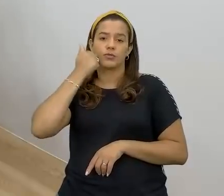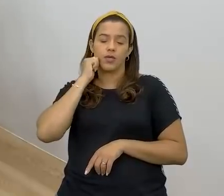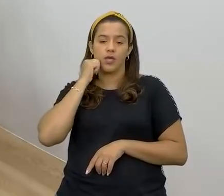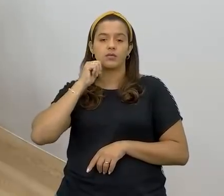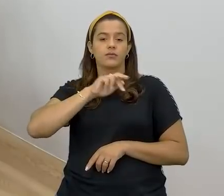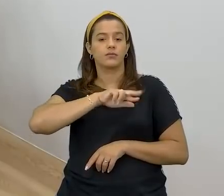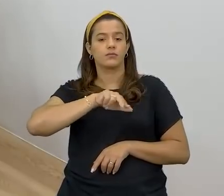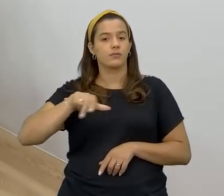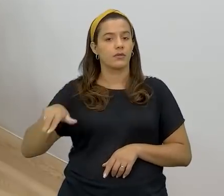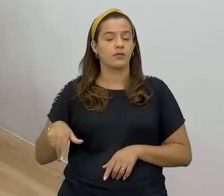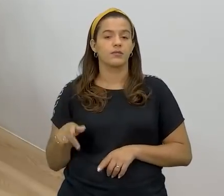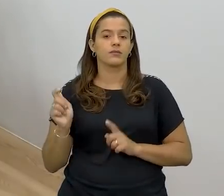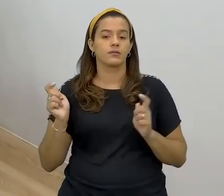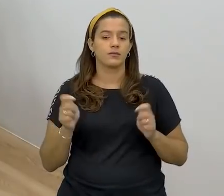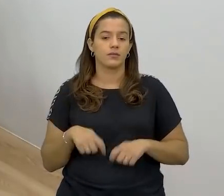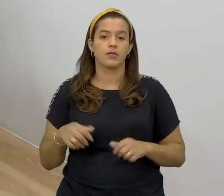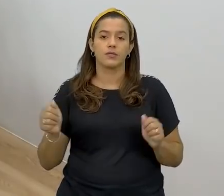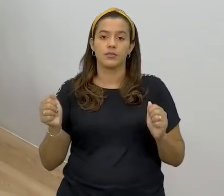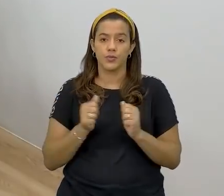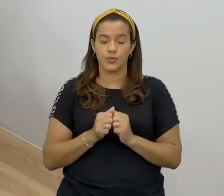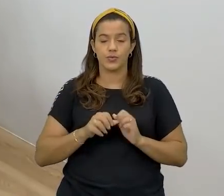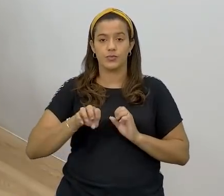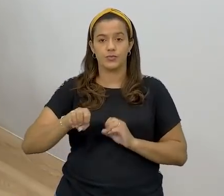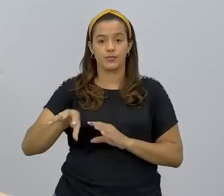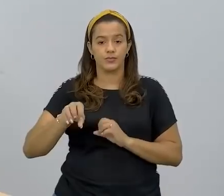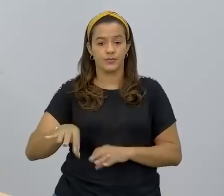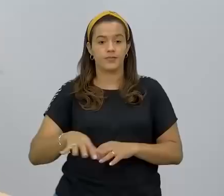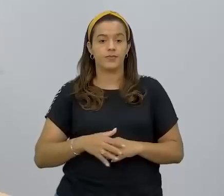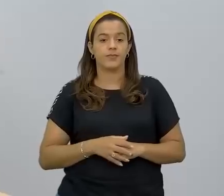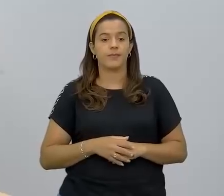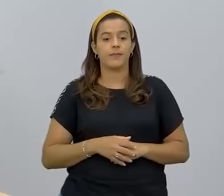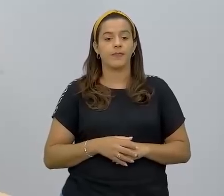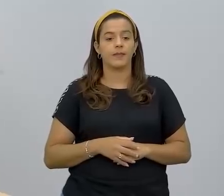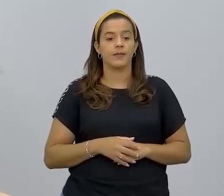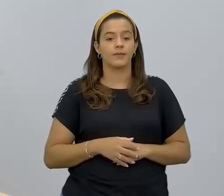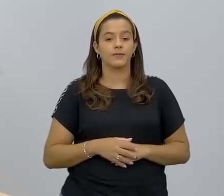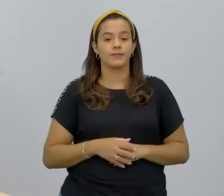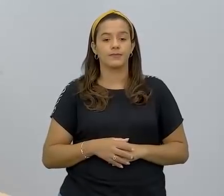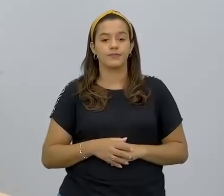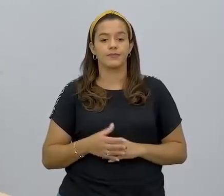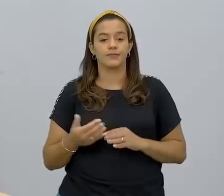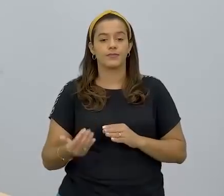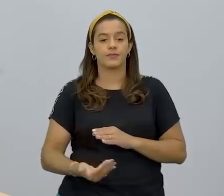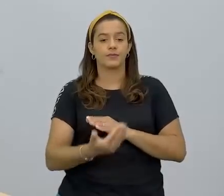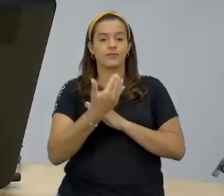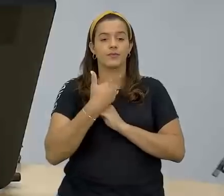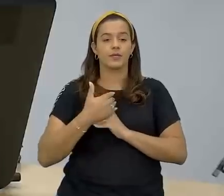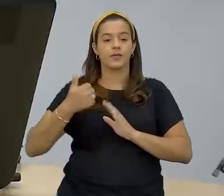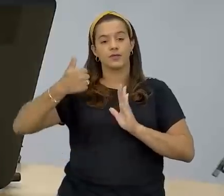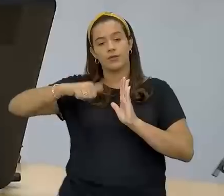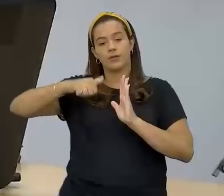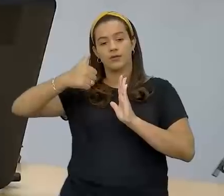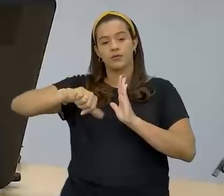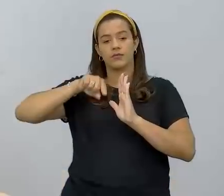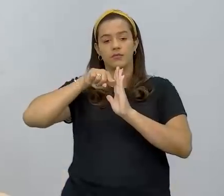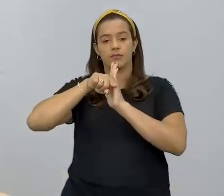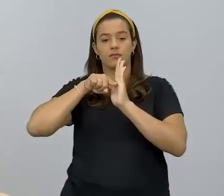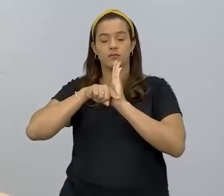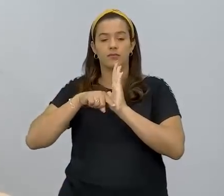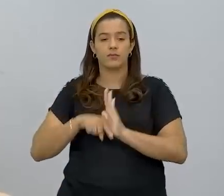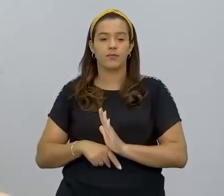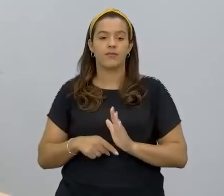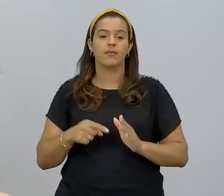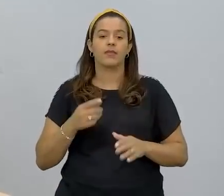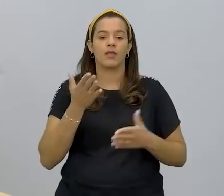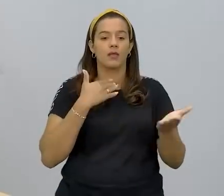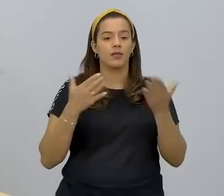também trouxe... fez Como avaliar, isso, né? Isso, exatamente. Traz um pouquinho